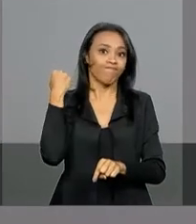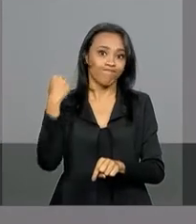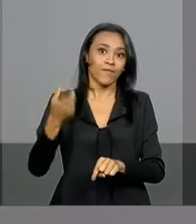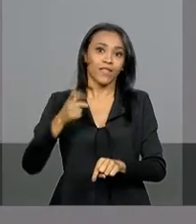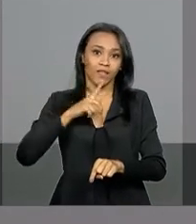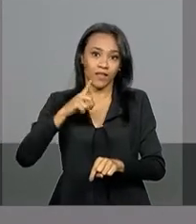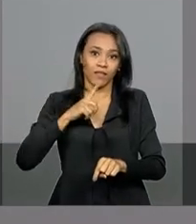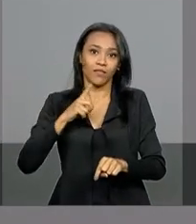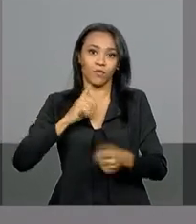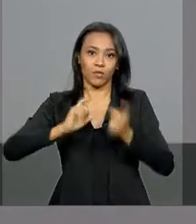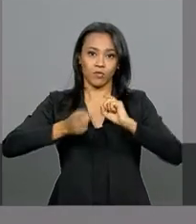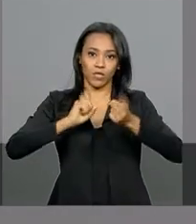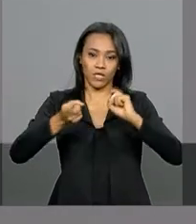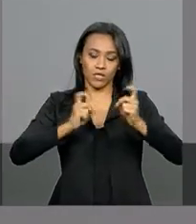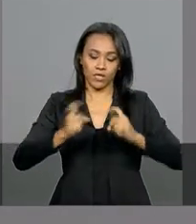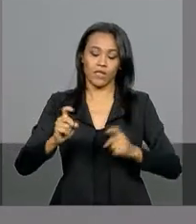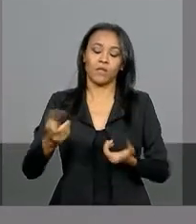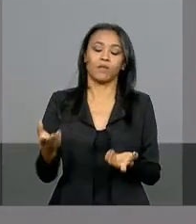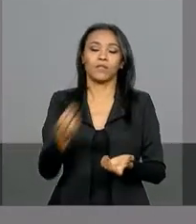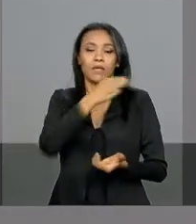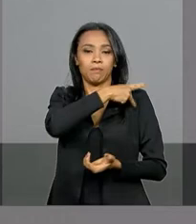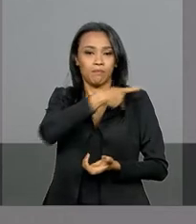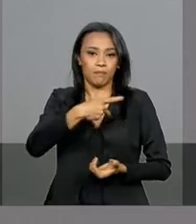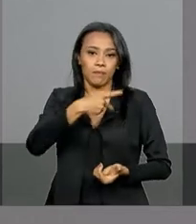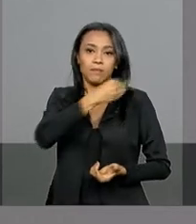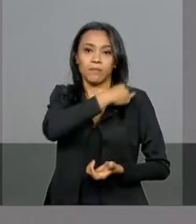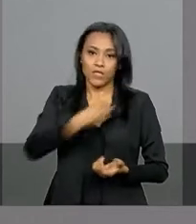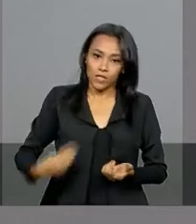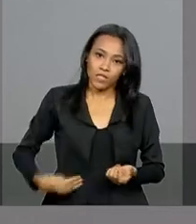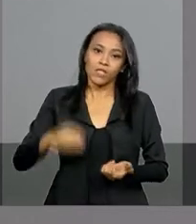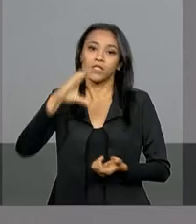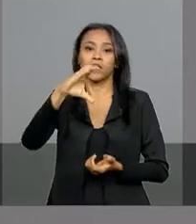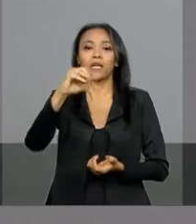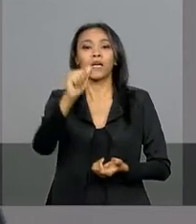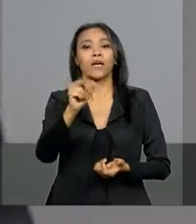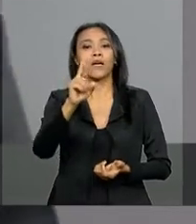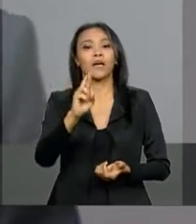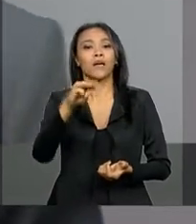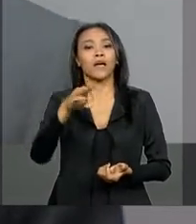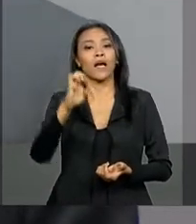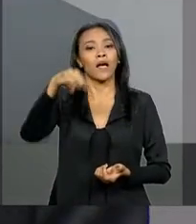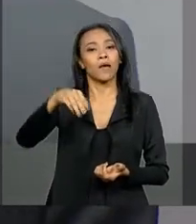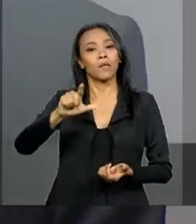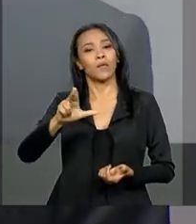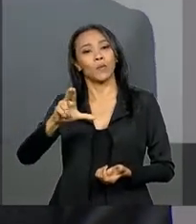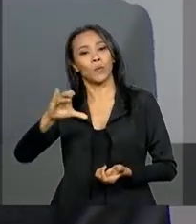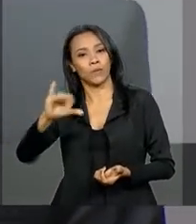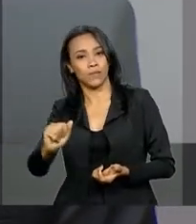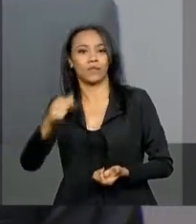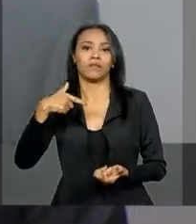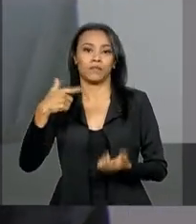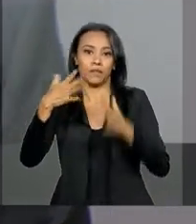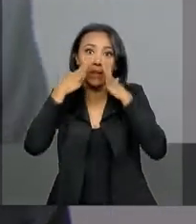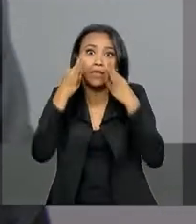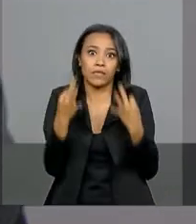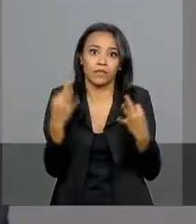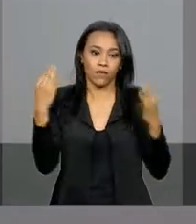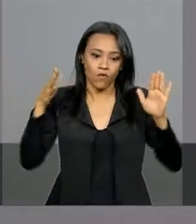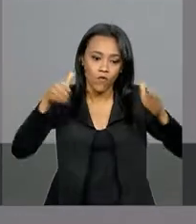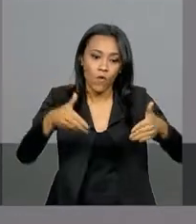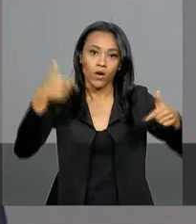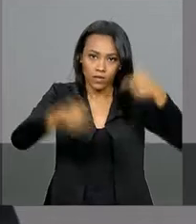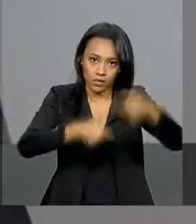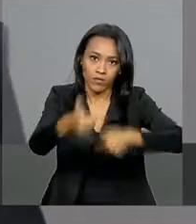ministra cármen lúcia foi dada uma atenção muito grande a este trabalho mas voltando